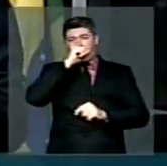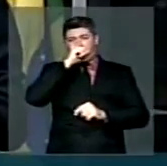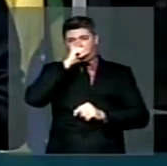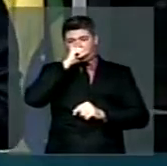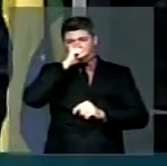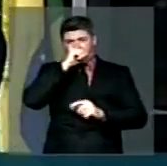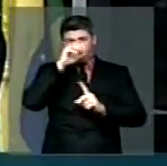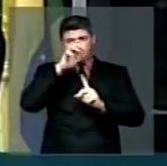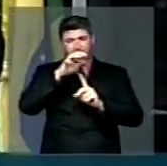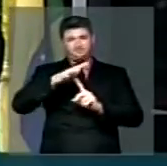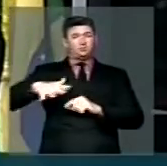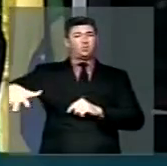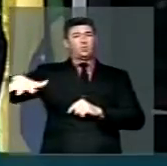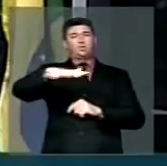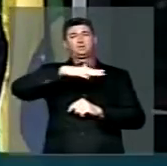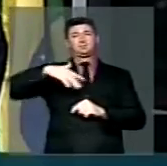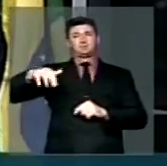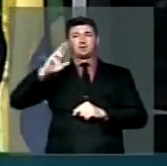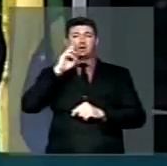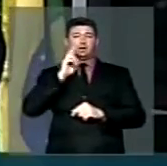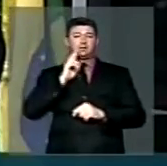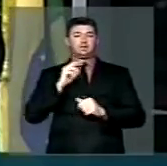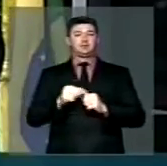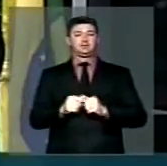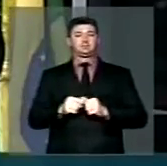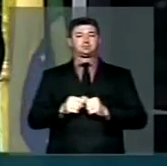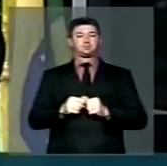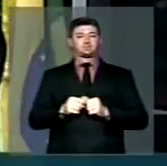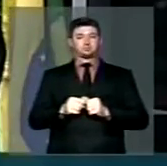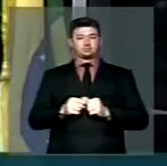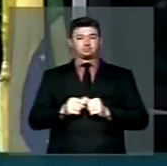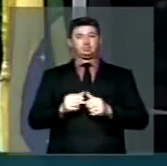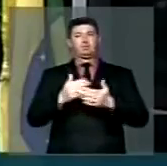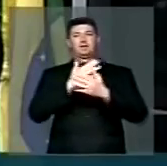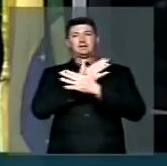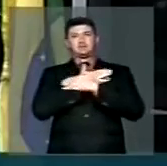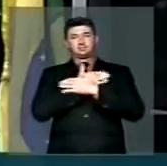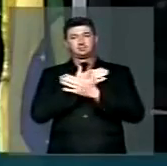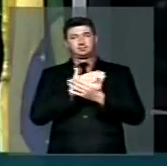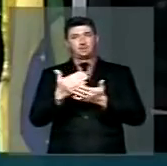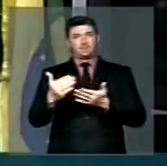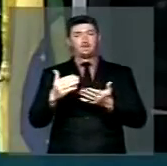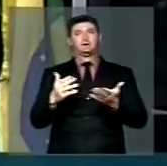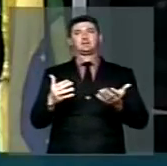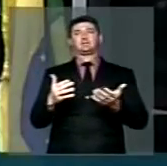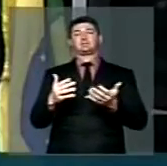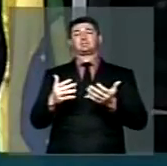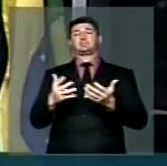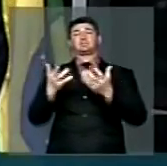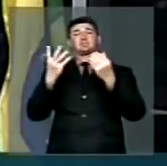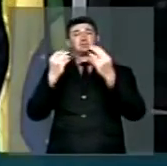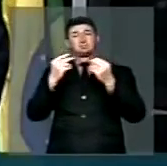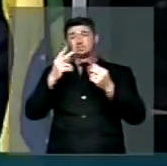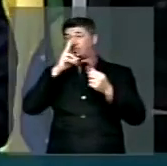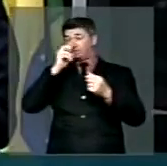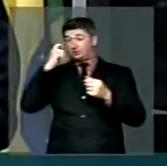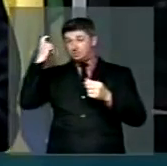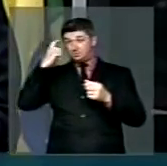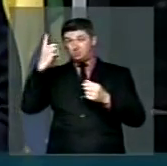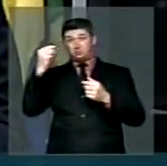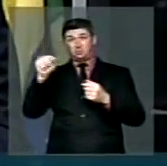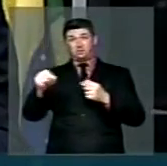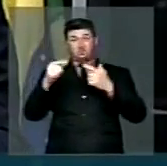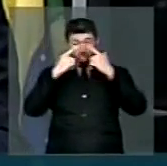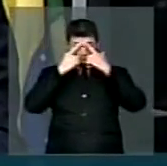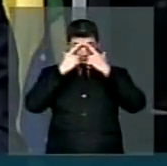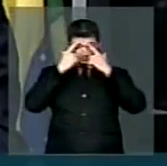toda a economia. E começa já a gerar desemprego, uma coisa extremamente preocupante, e por isso é que